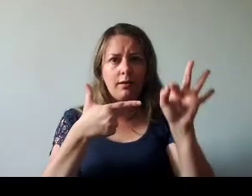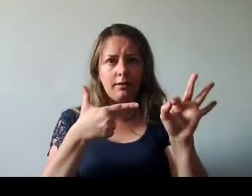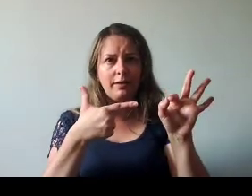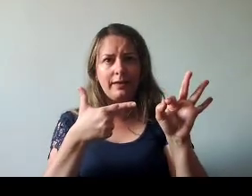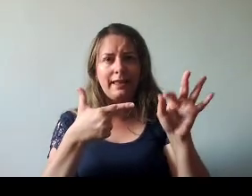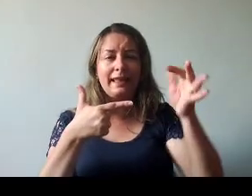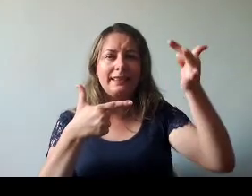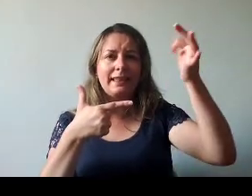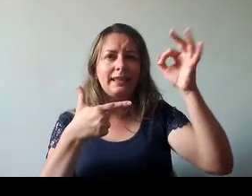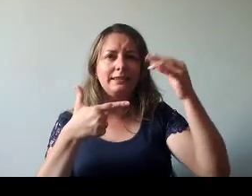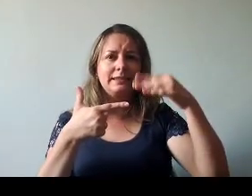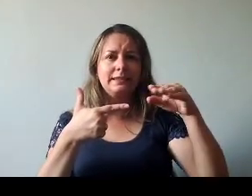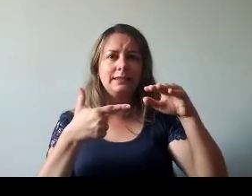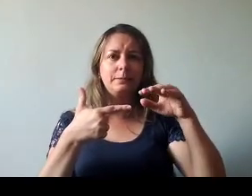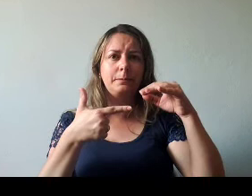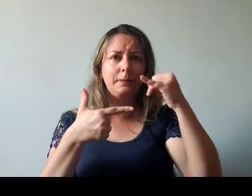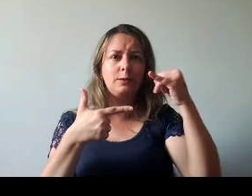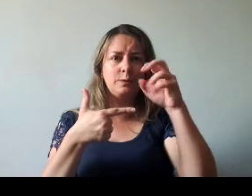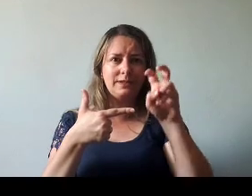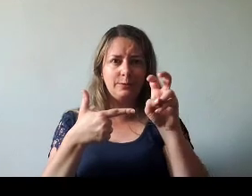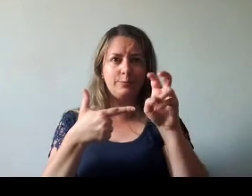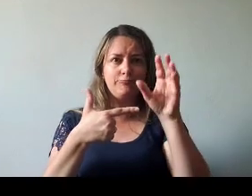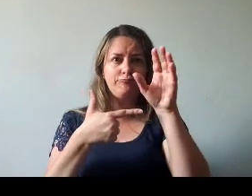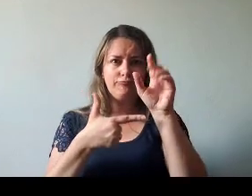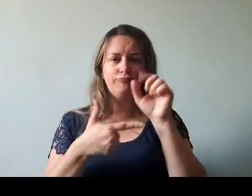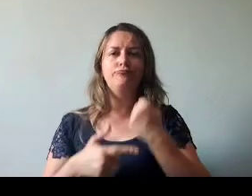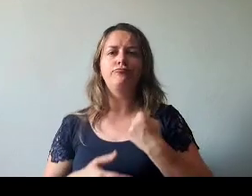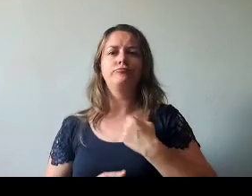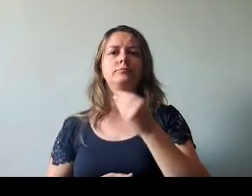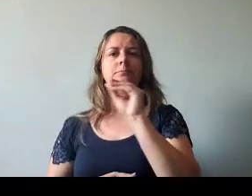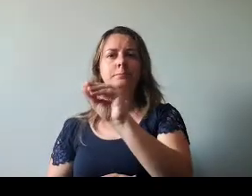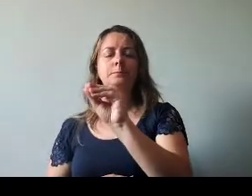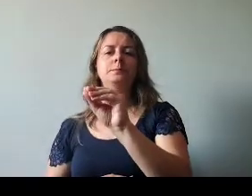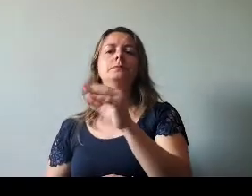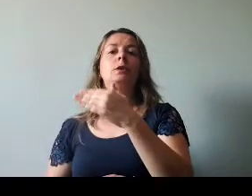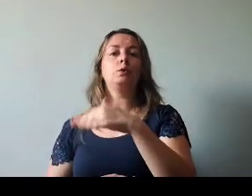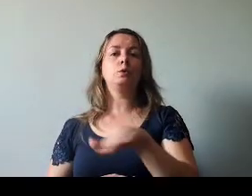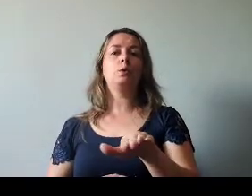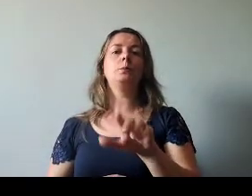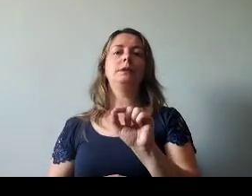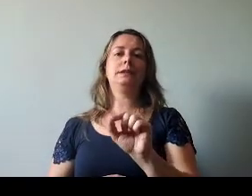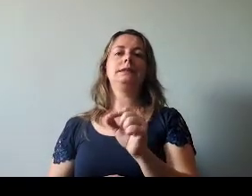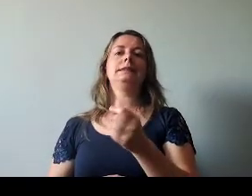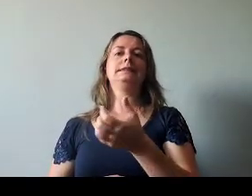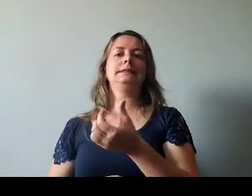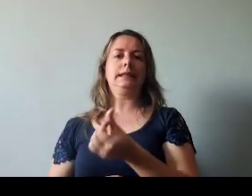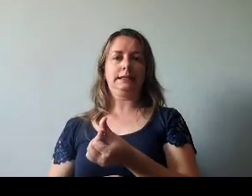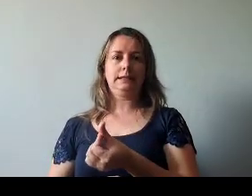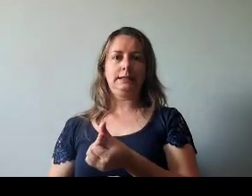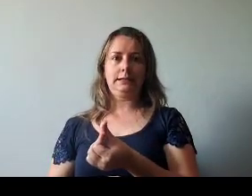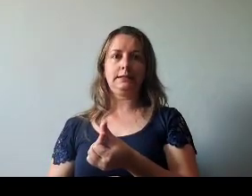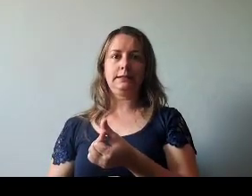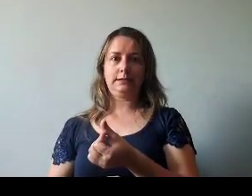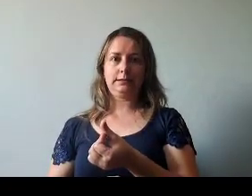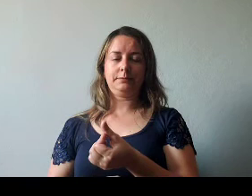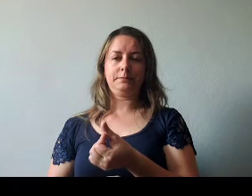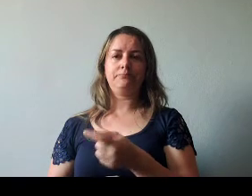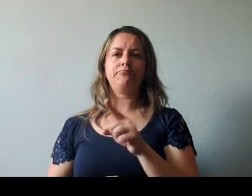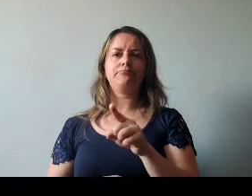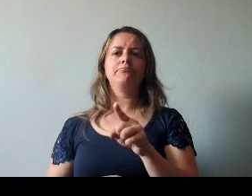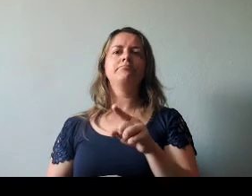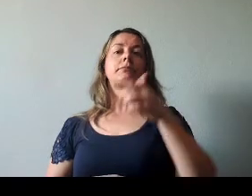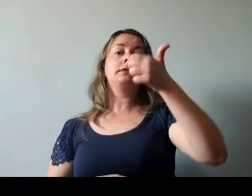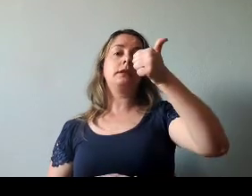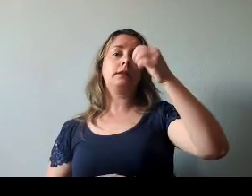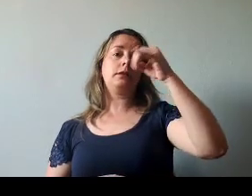5. Sobre o cateto adjacente, de 0 a 6, 6 menos 0. Tá? 10 menos 5 dá